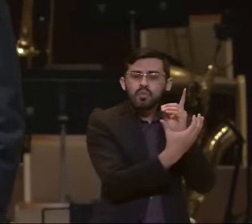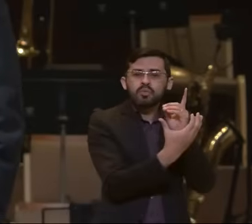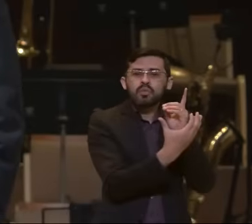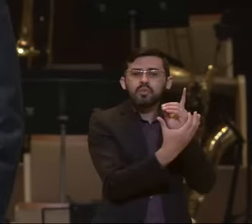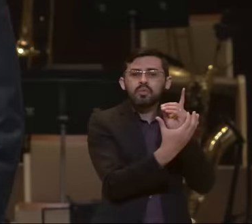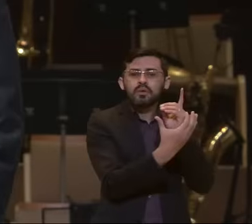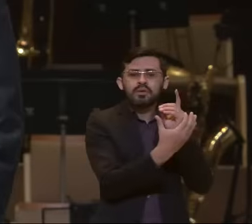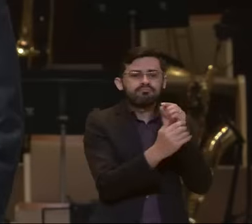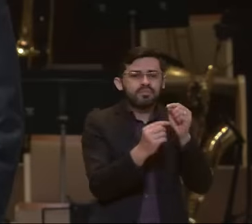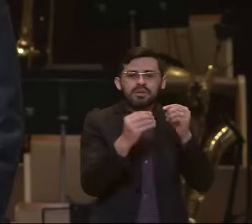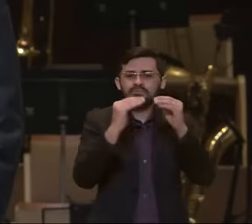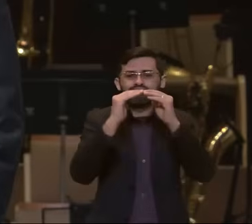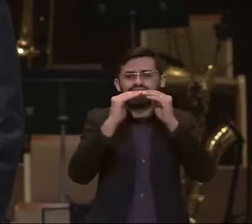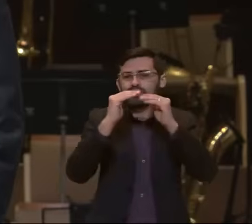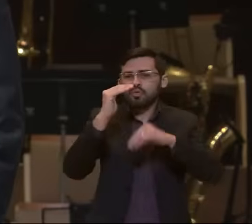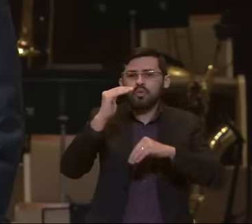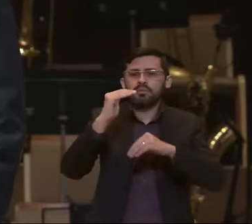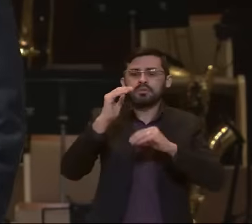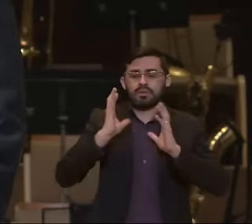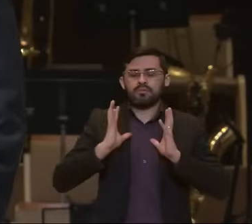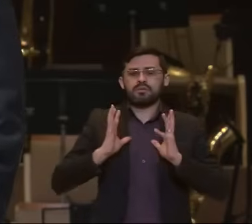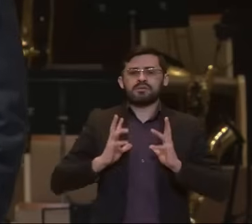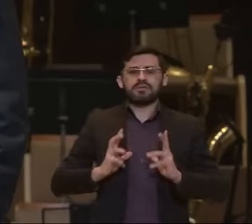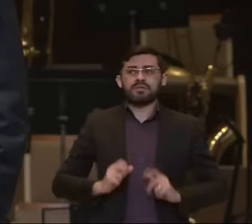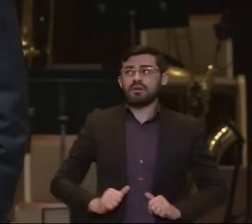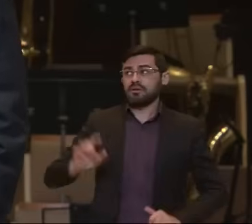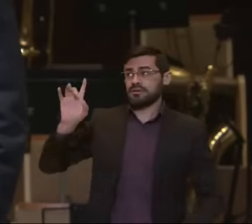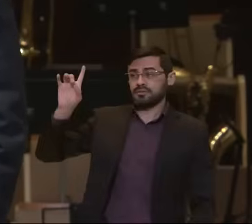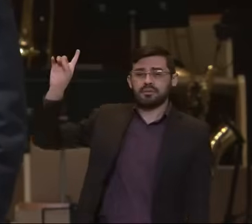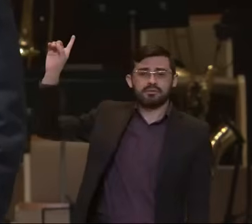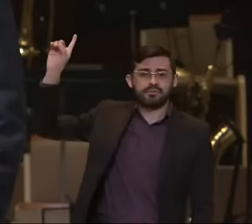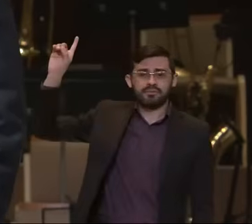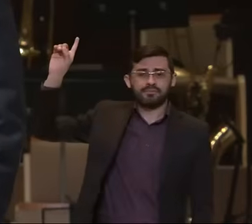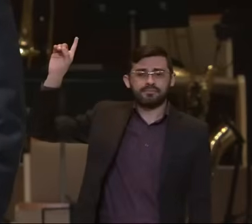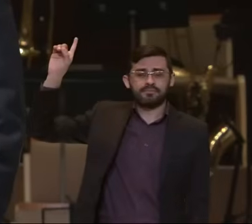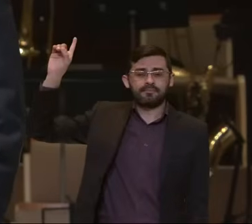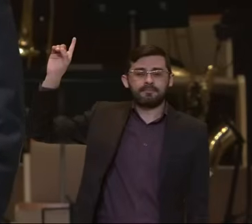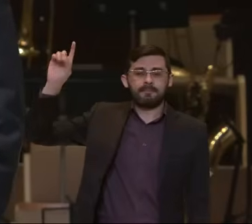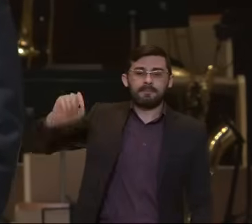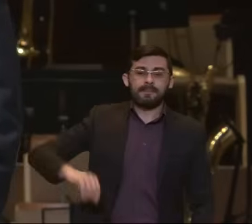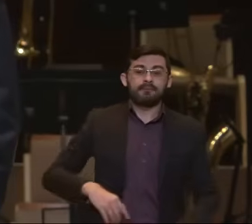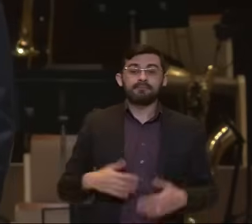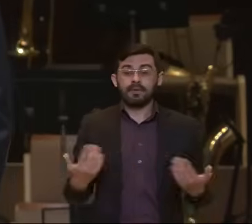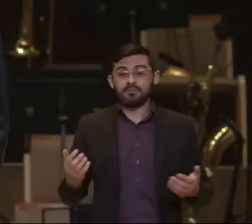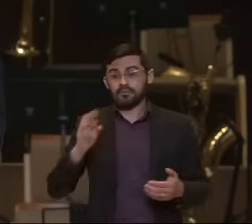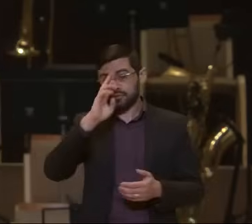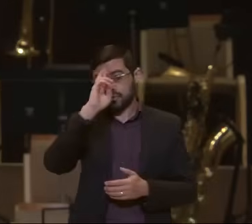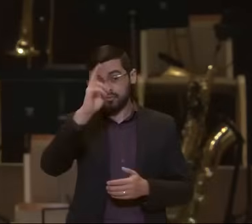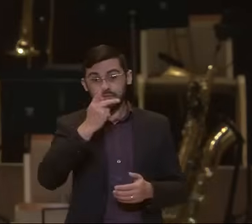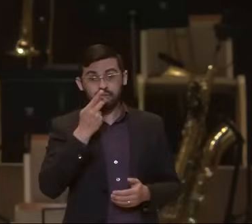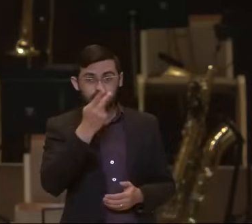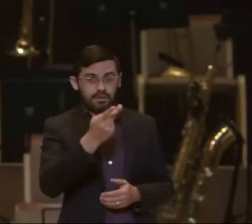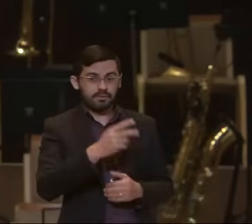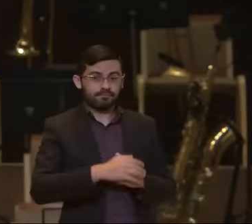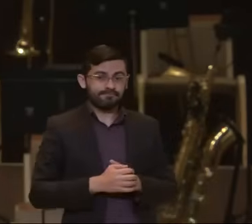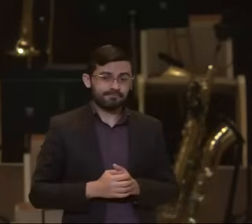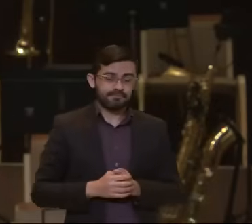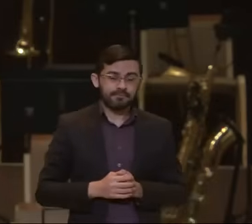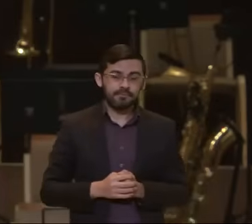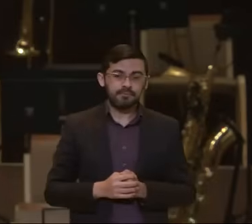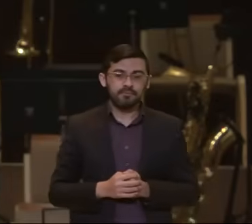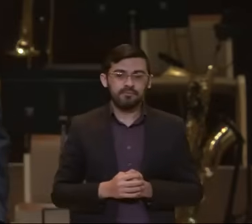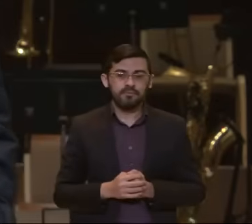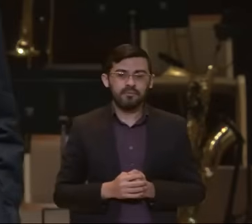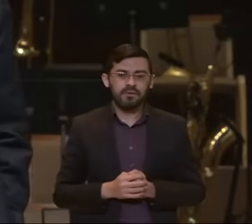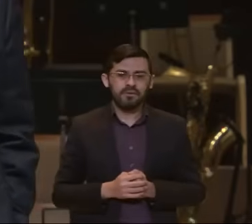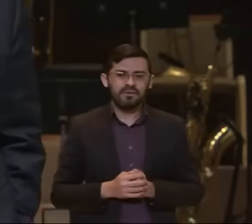que não condiz com a santidade de Deus. E ele diz assim: olha, no